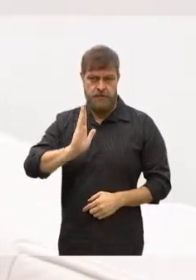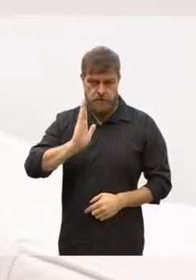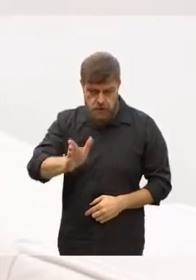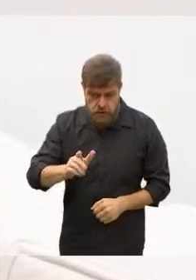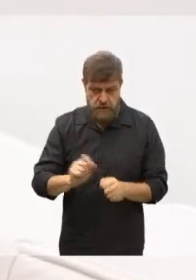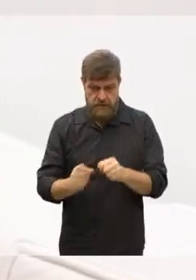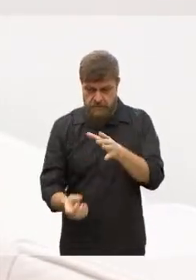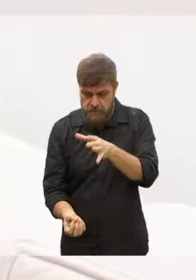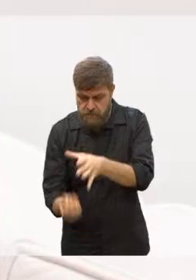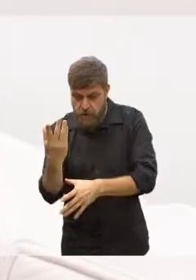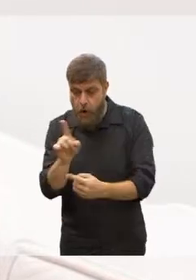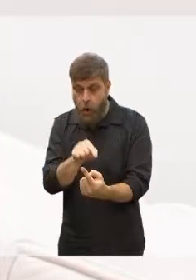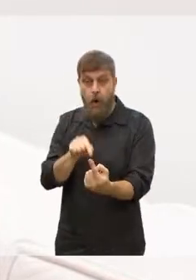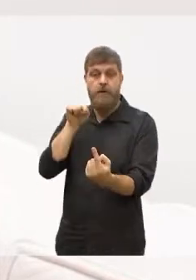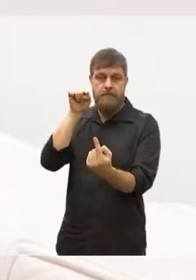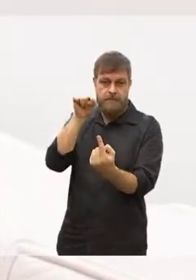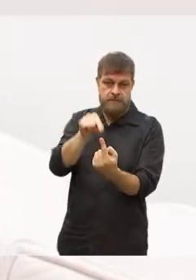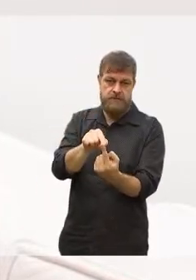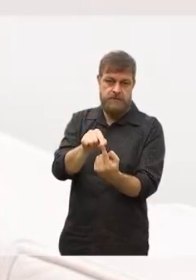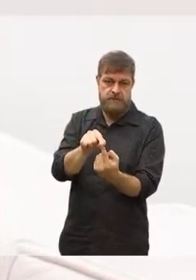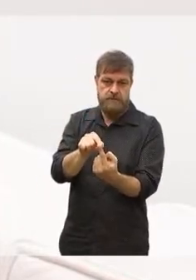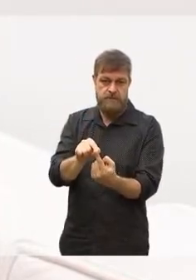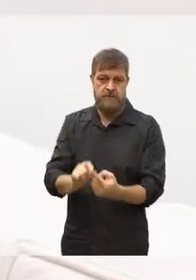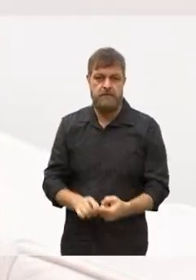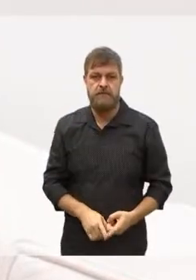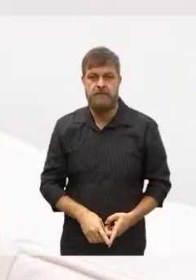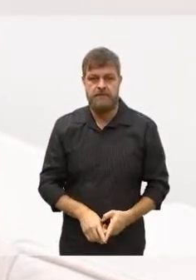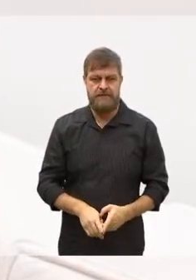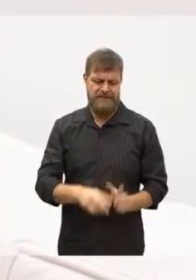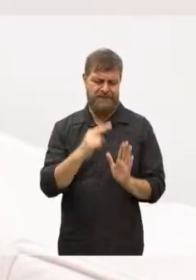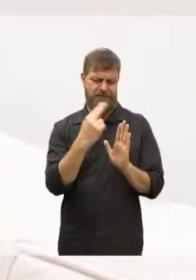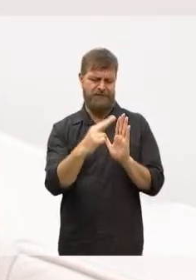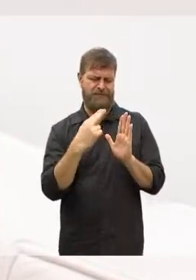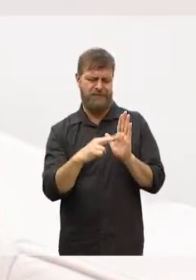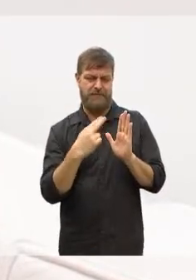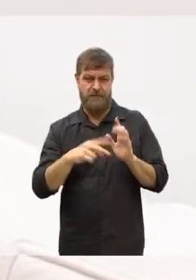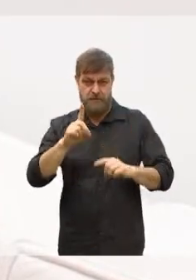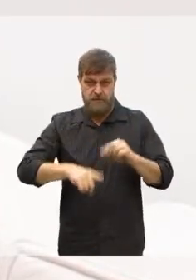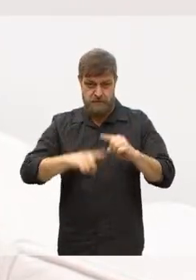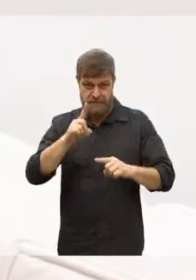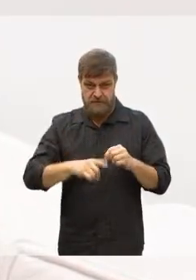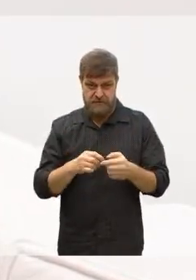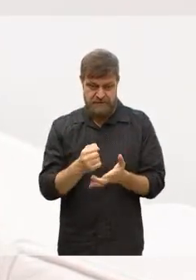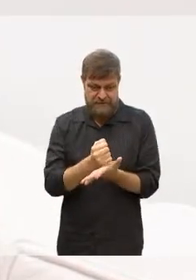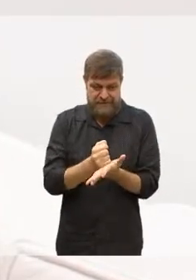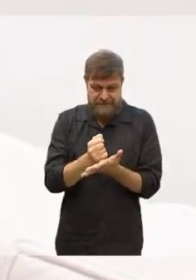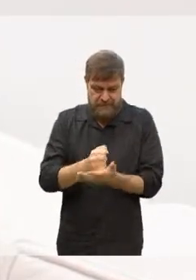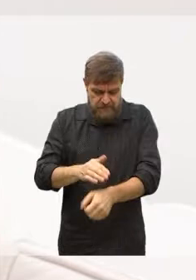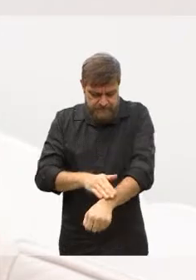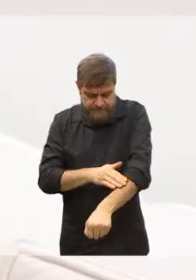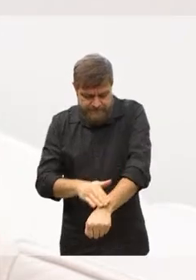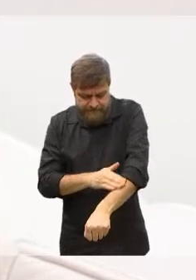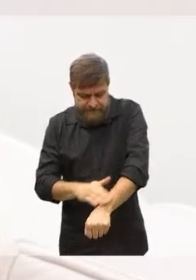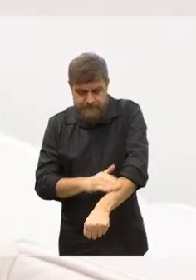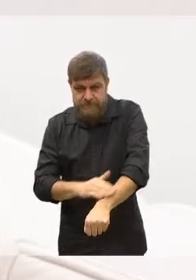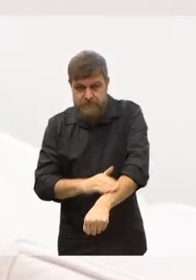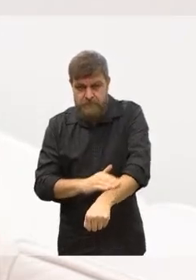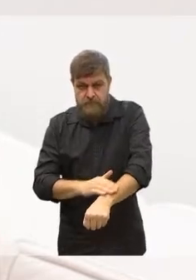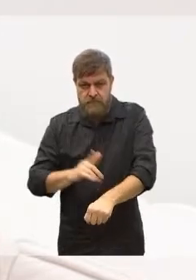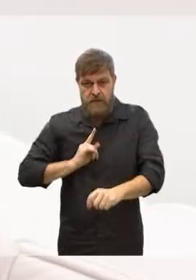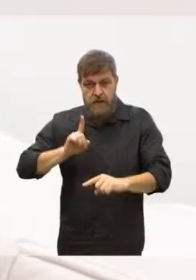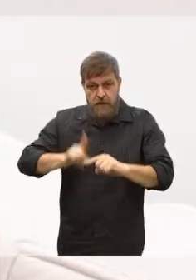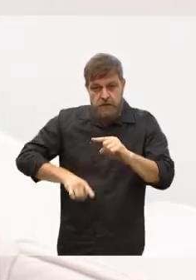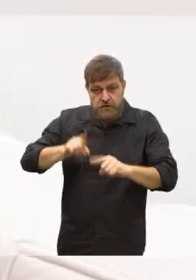foram lançadas com essa finalidade. Uma dessas chama-se Filmexel, tá? São substâncias